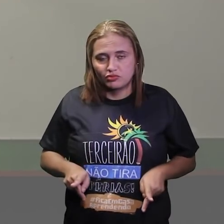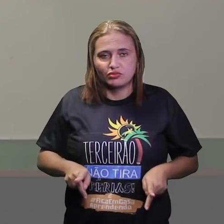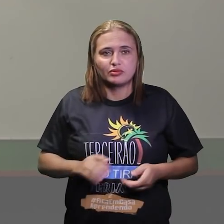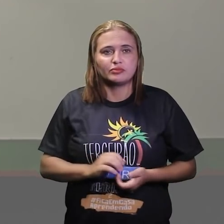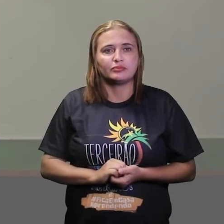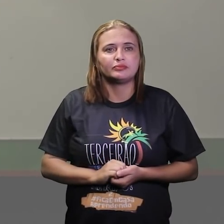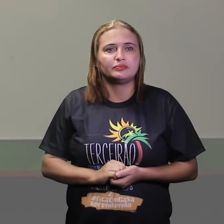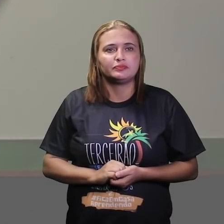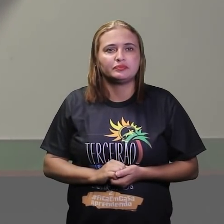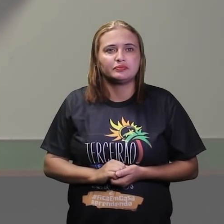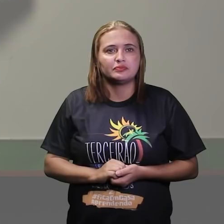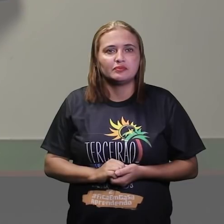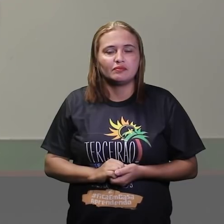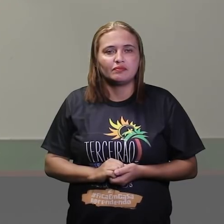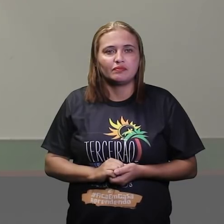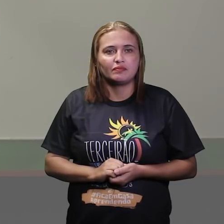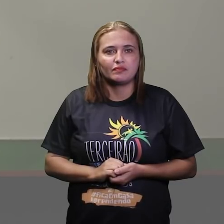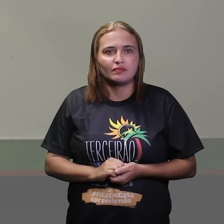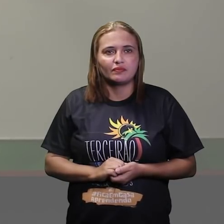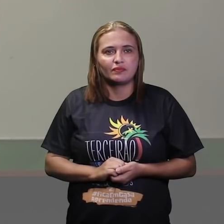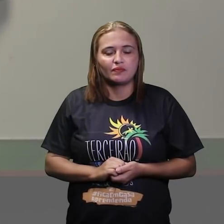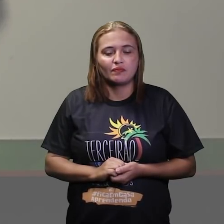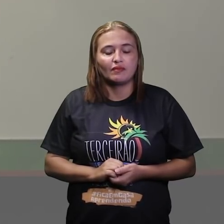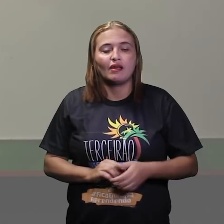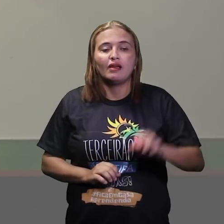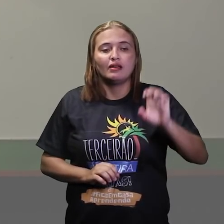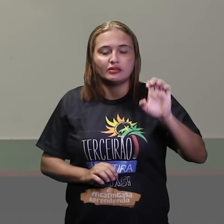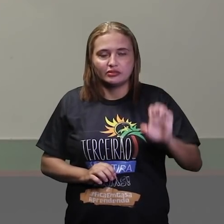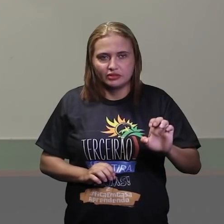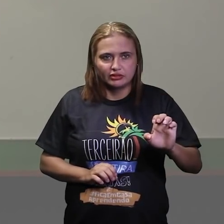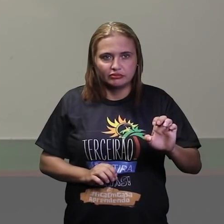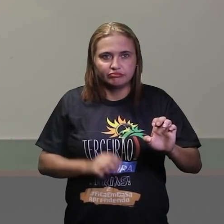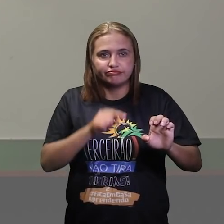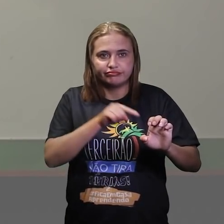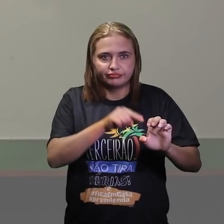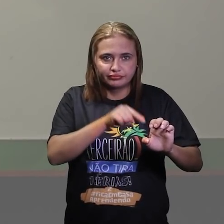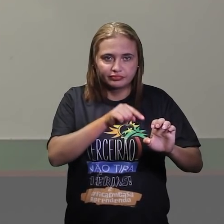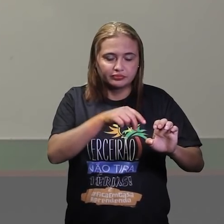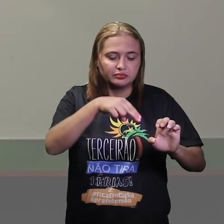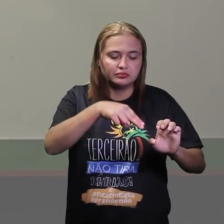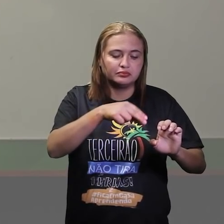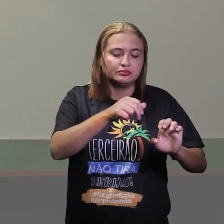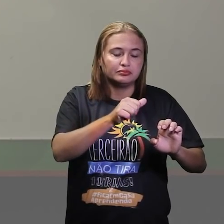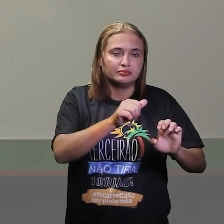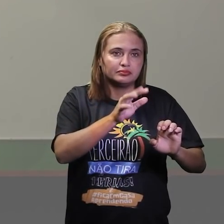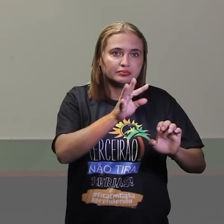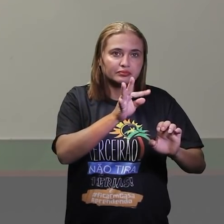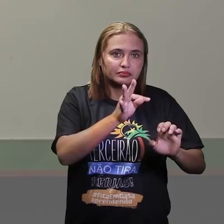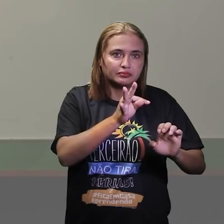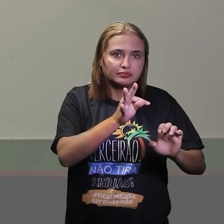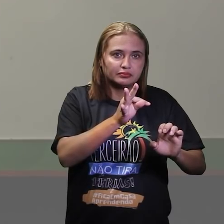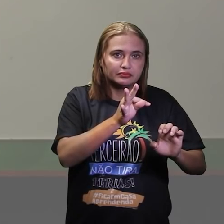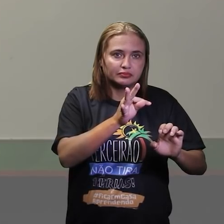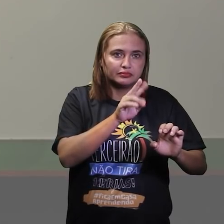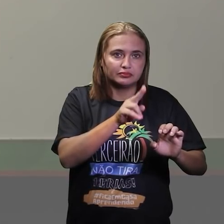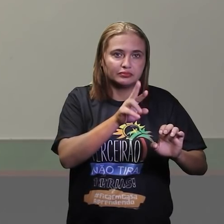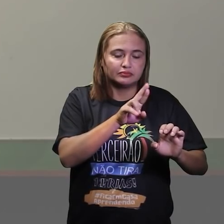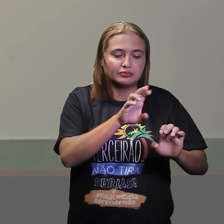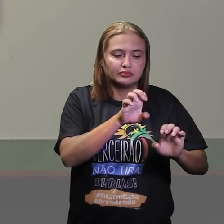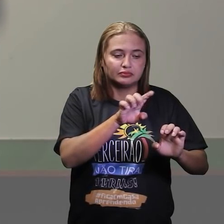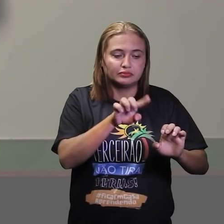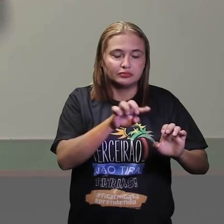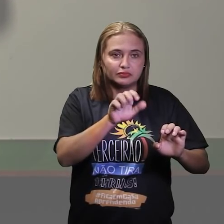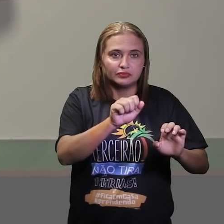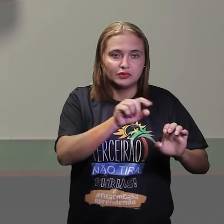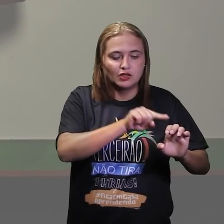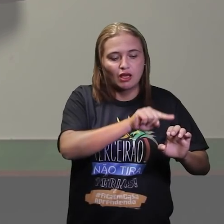a passagem do estado de natureza para a sociedade civil. Presta atenção nessa parada aqui, ó. Aqui é que está a